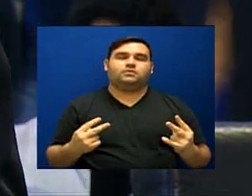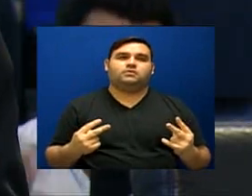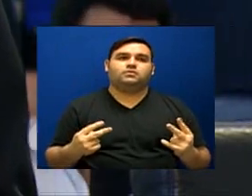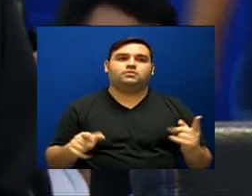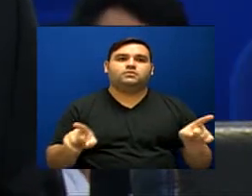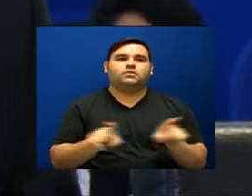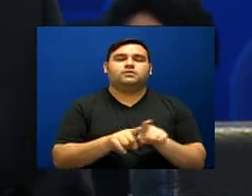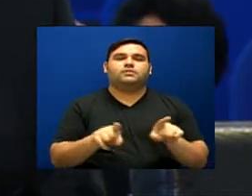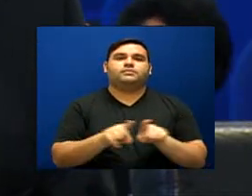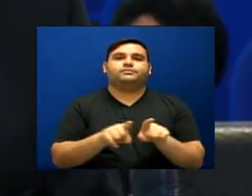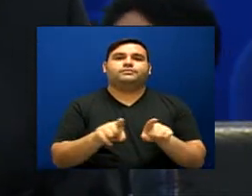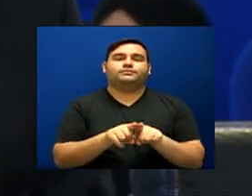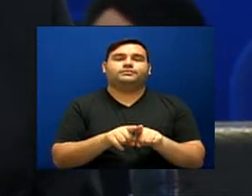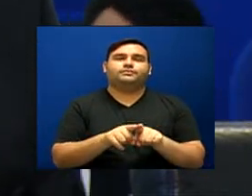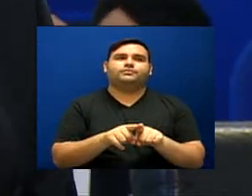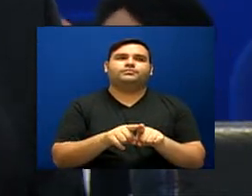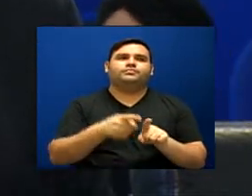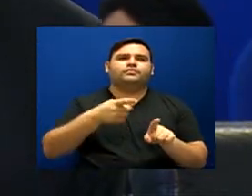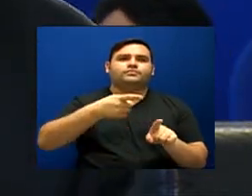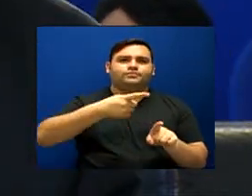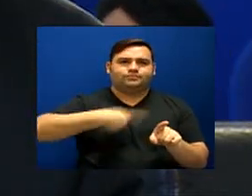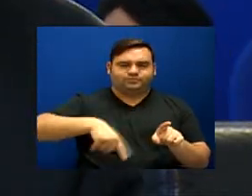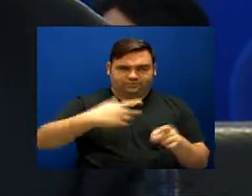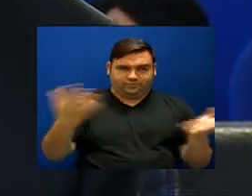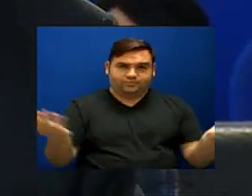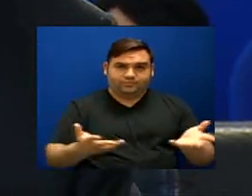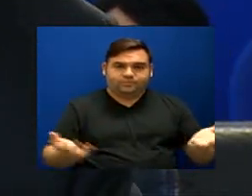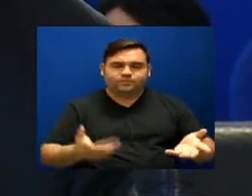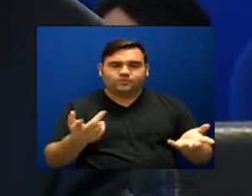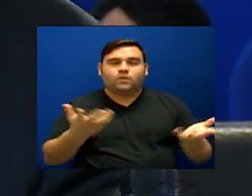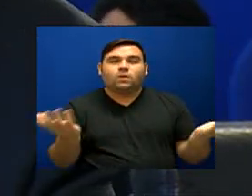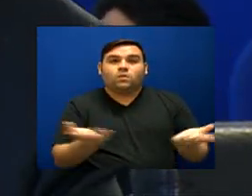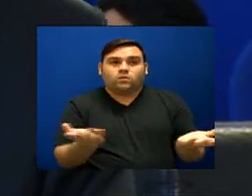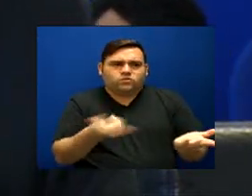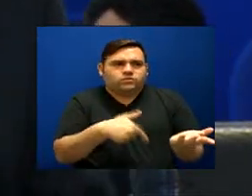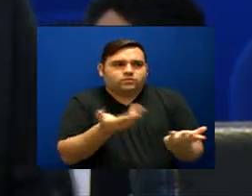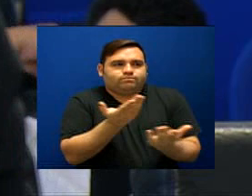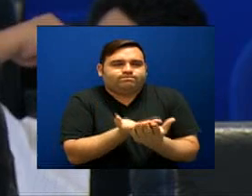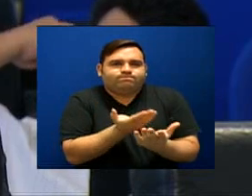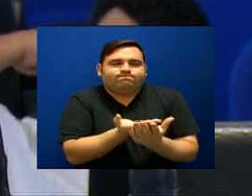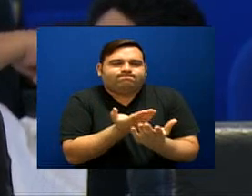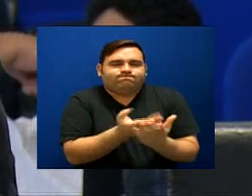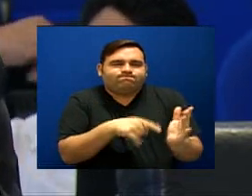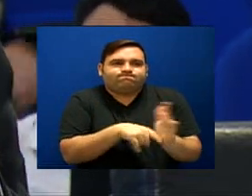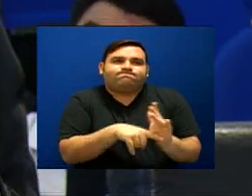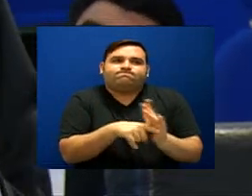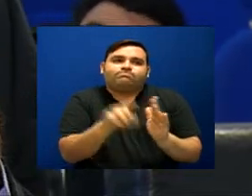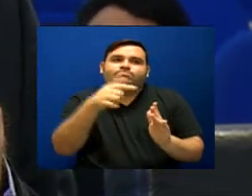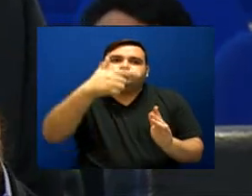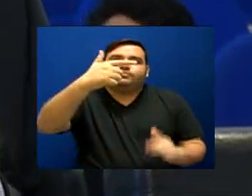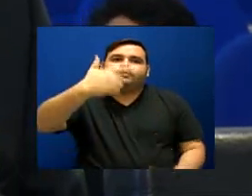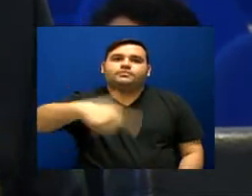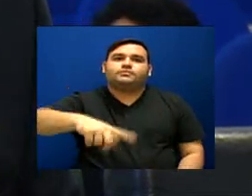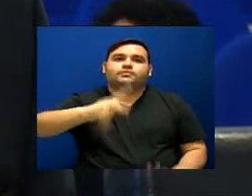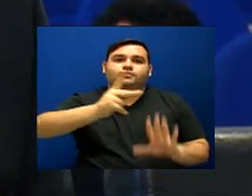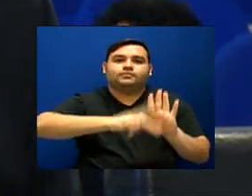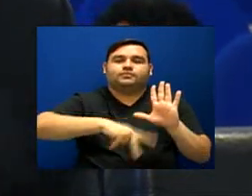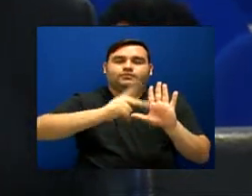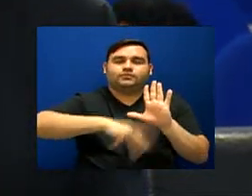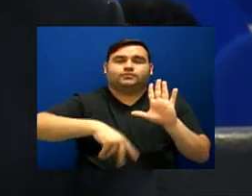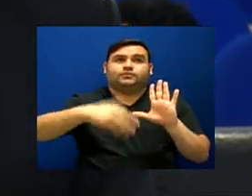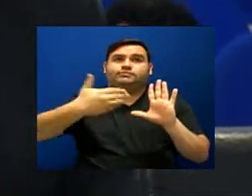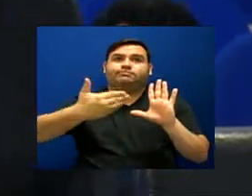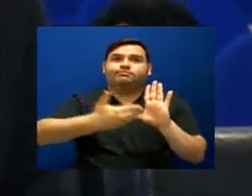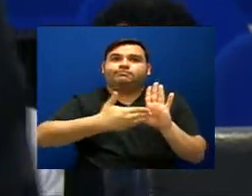e nós estamos tendo a oportunidade de apreciar na data de hoje, mais uma vez, um projeto